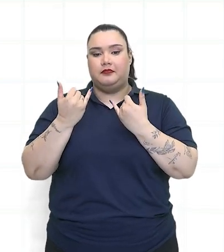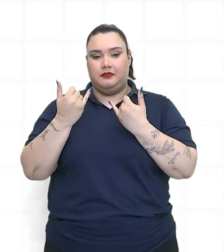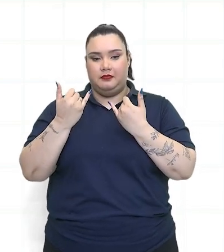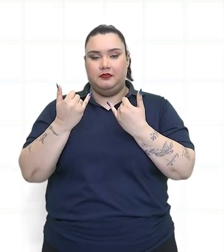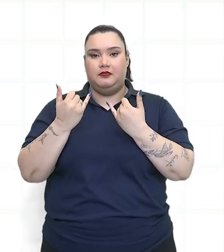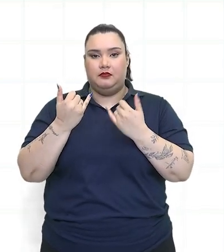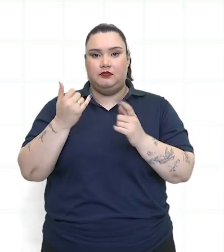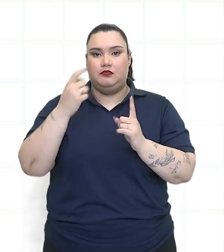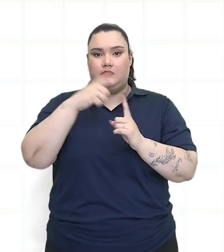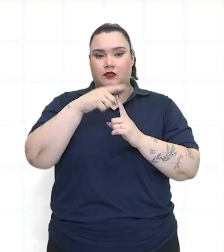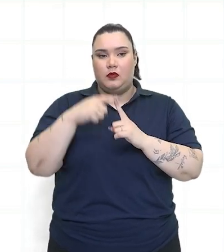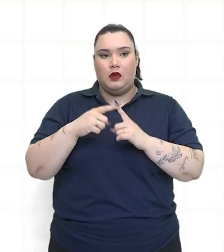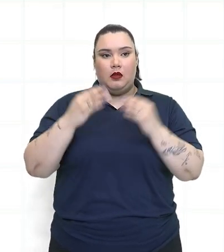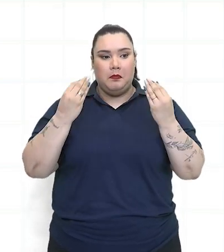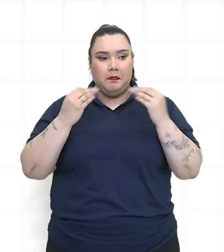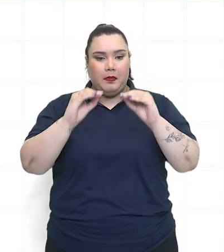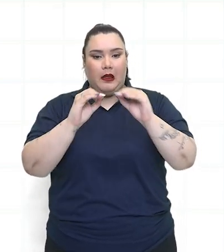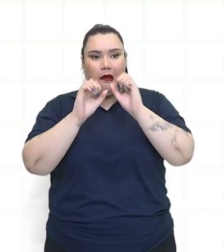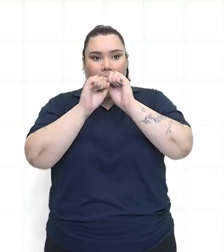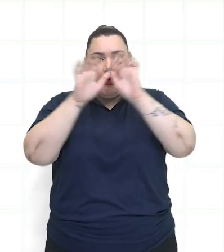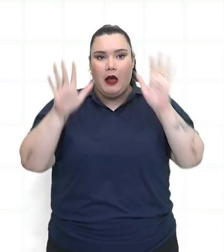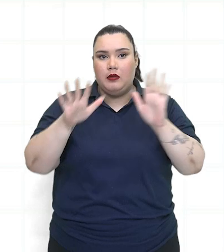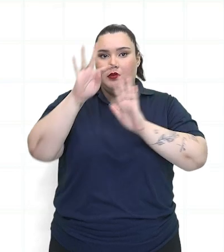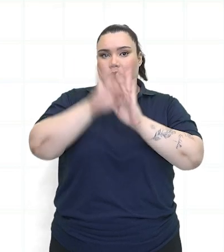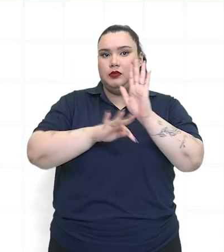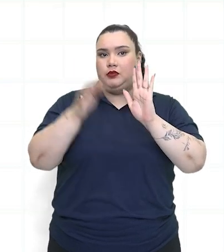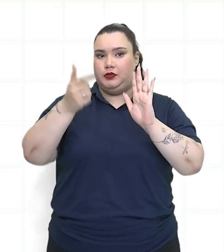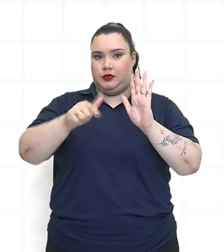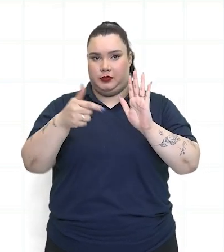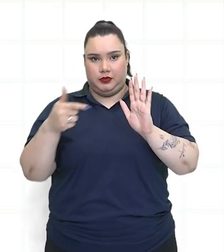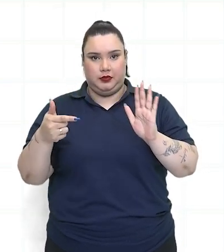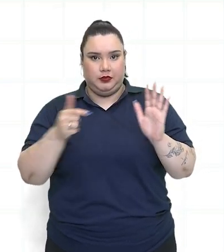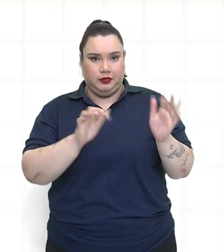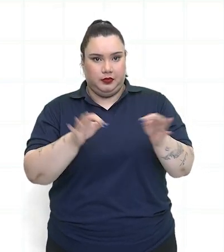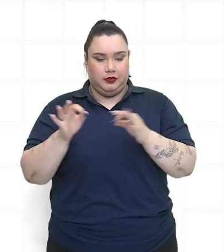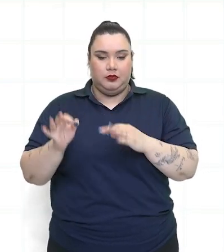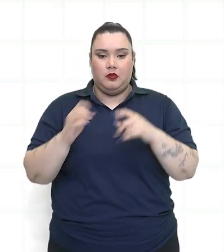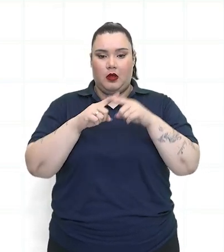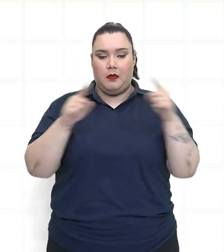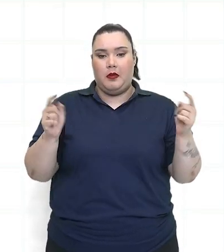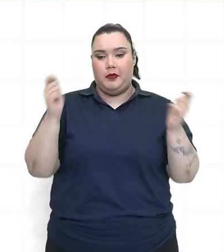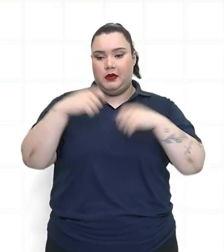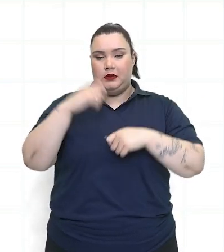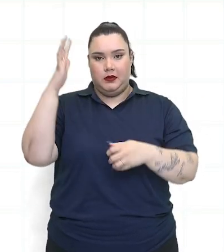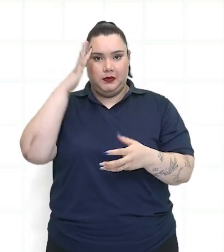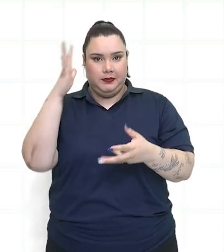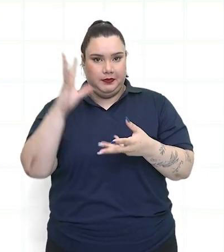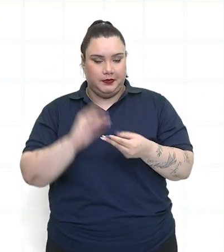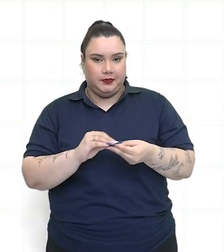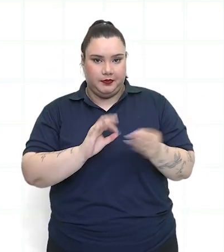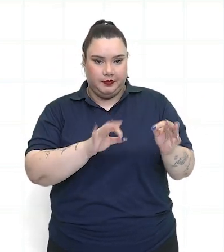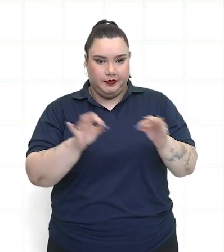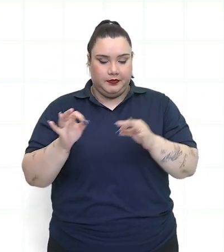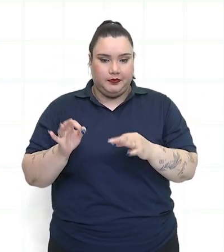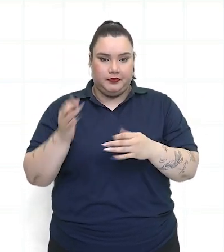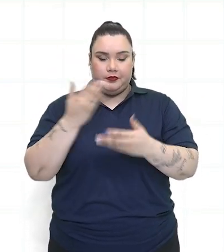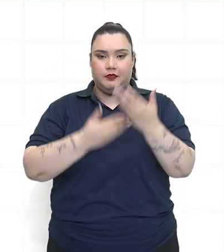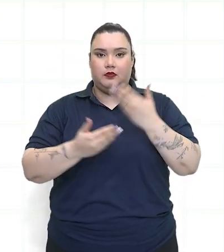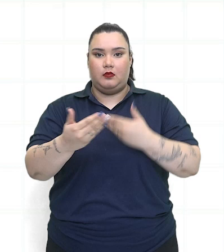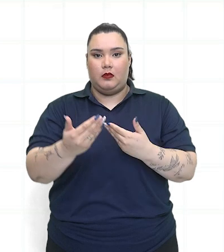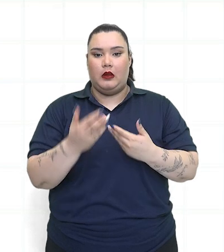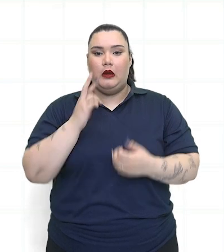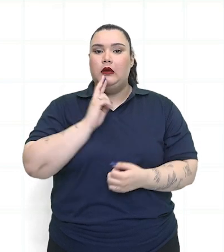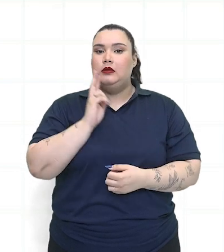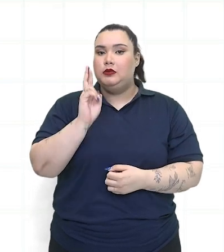informações que não estão explícitas, mas que você entende, estão subentendidas. A partir